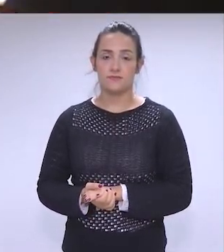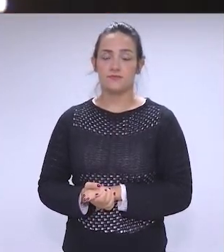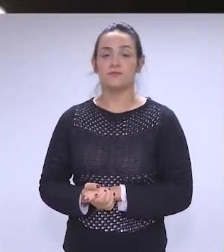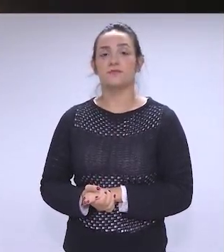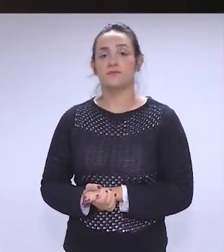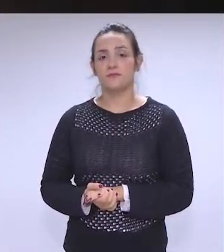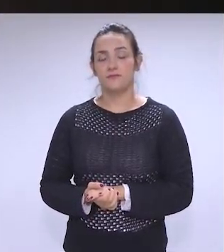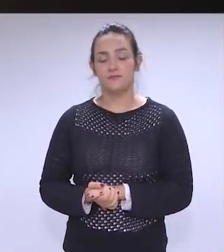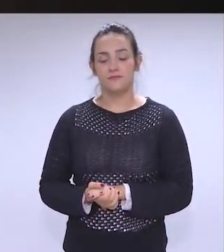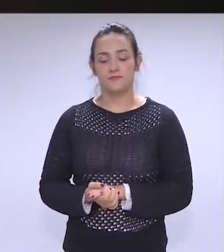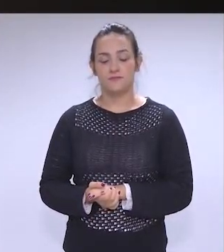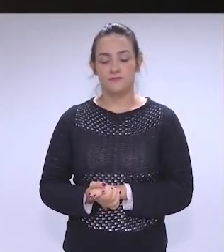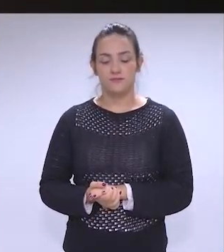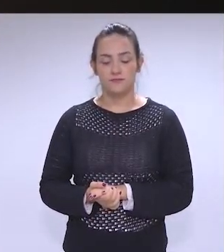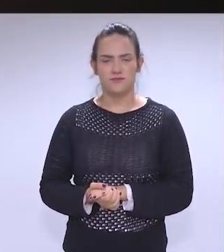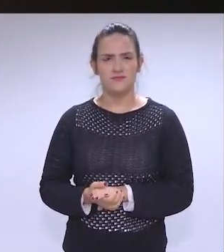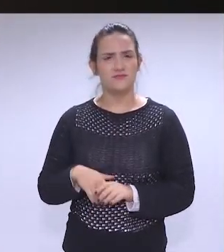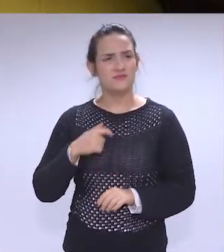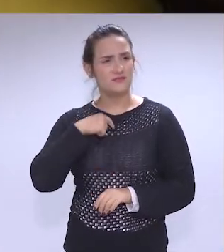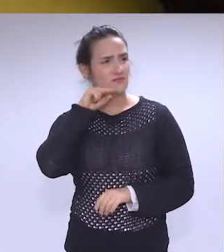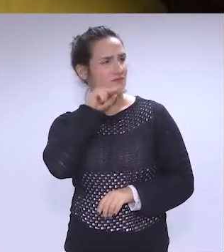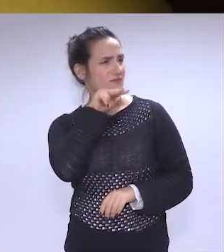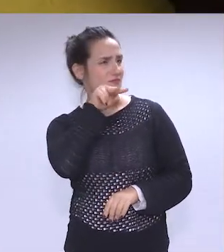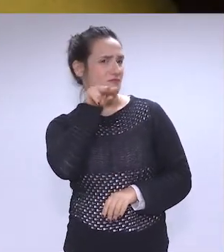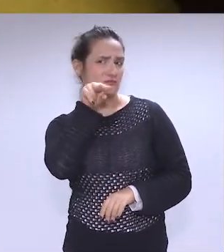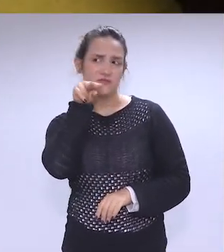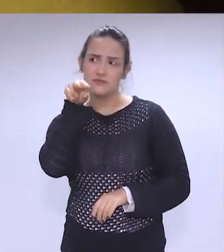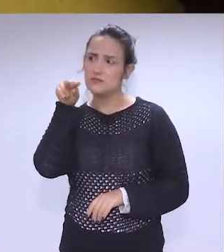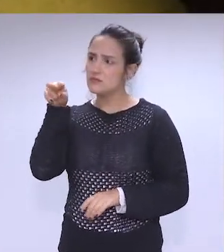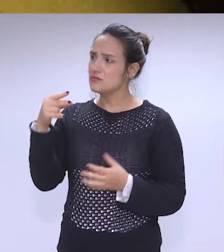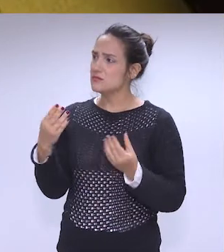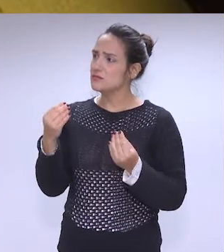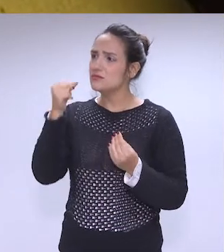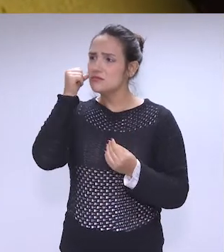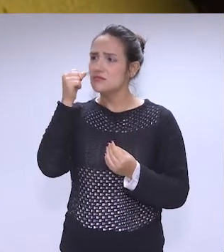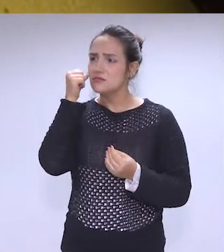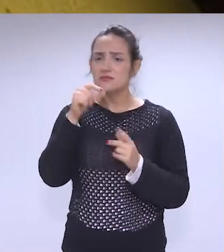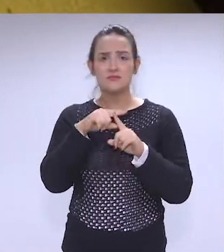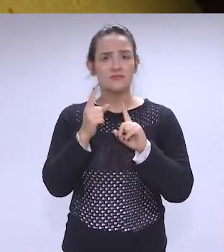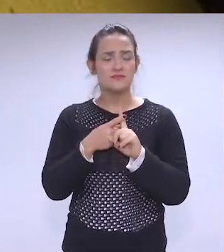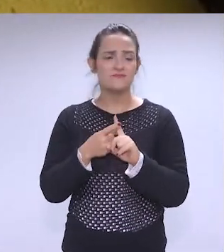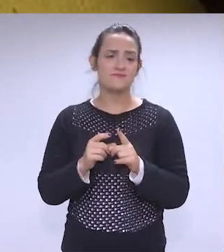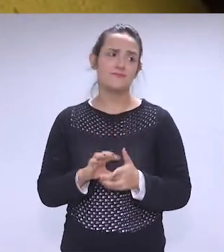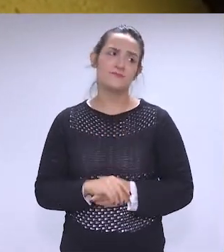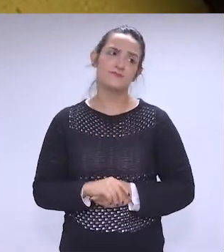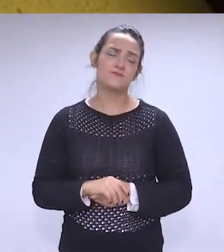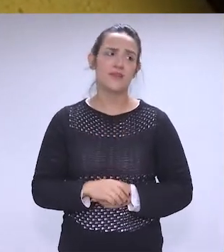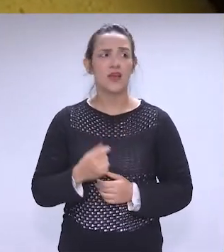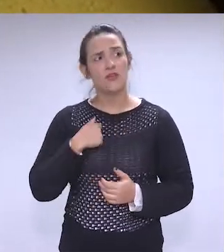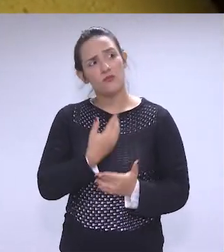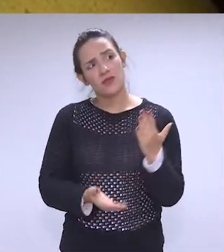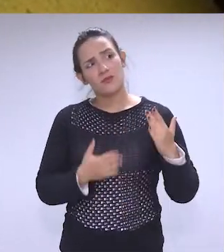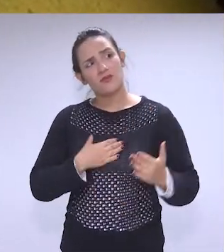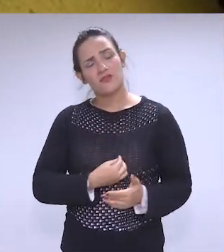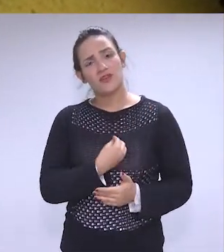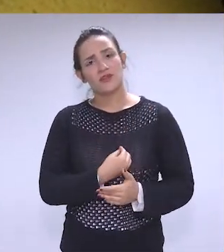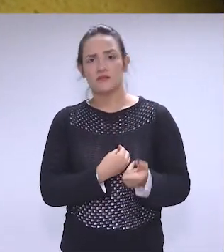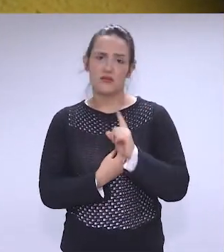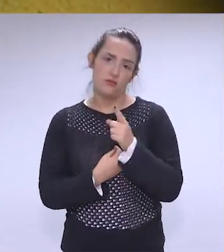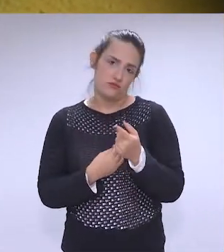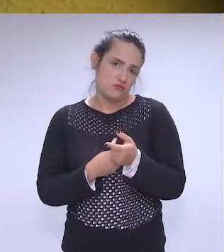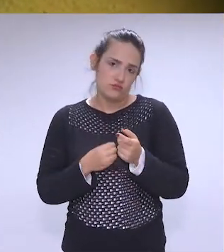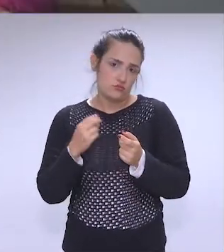Do nada, assim, eu engravidei, vi um monte de gente engravidou também, mas eu acho assim que não vou perder minha vida por causa